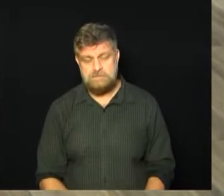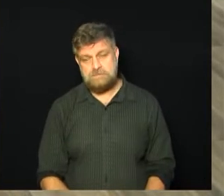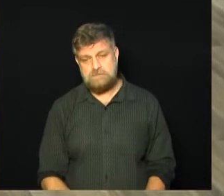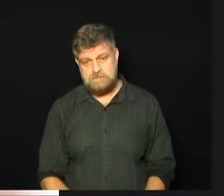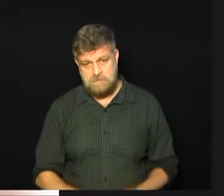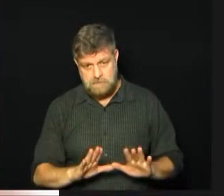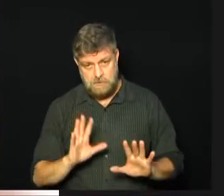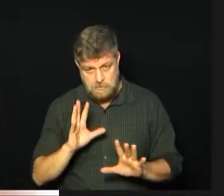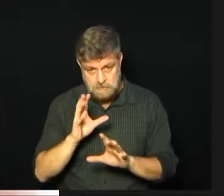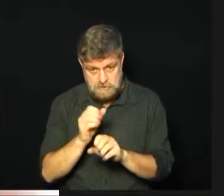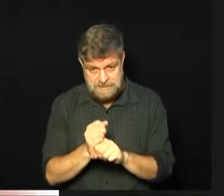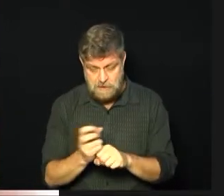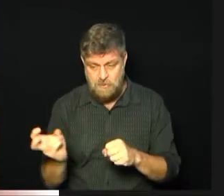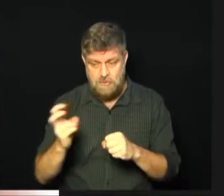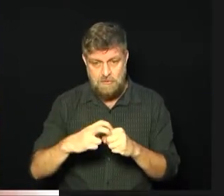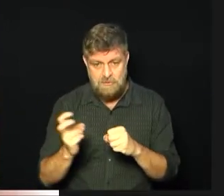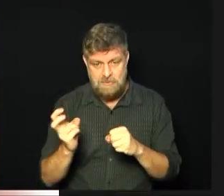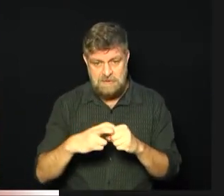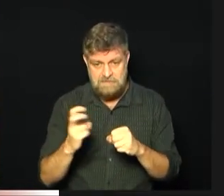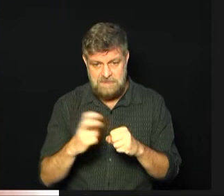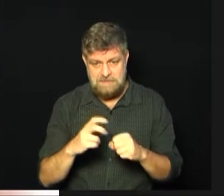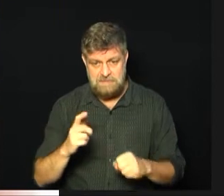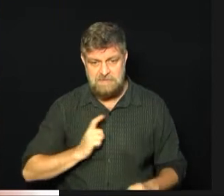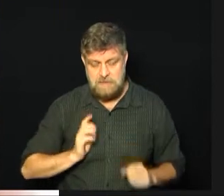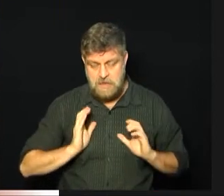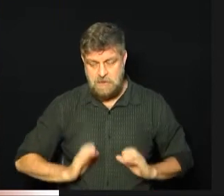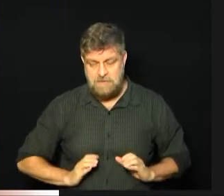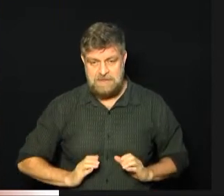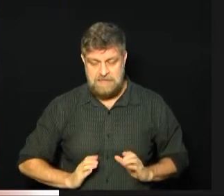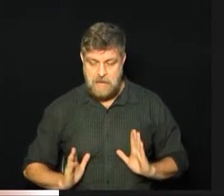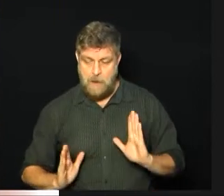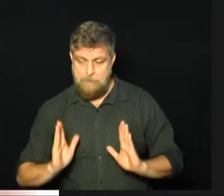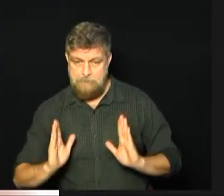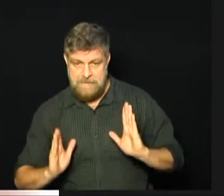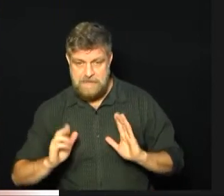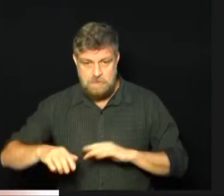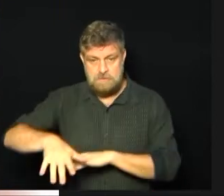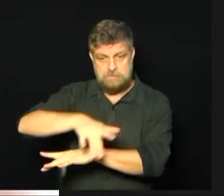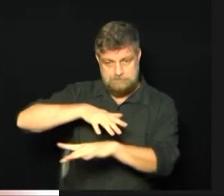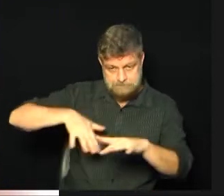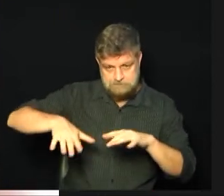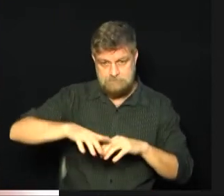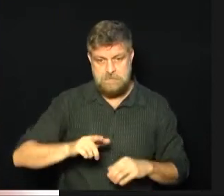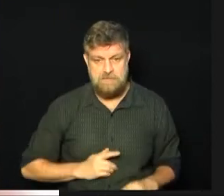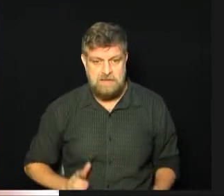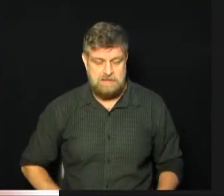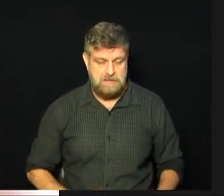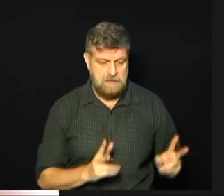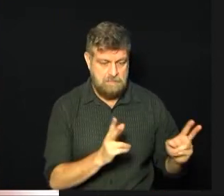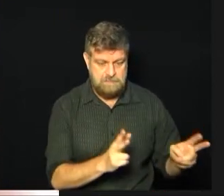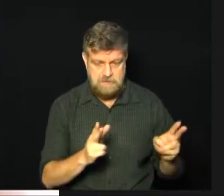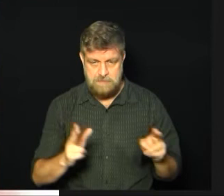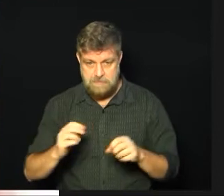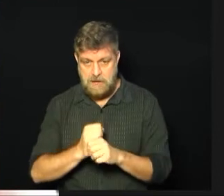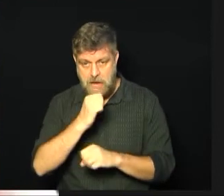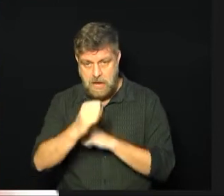No geral, os vírus, eles têm um comportamento sazonal de circulação deles, né? A gente tem a época dos anos que o